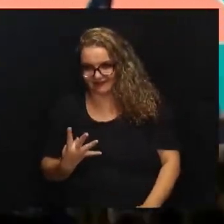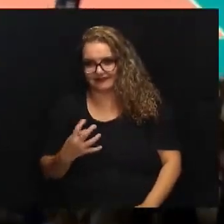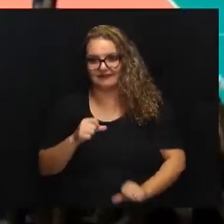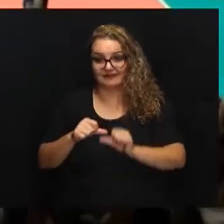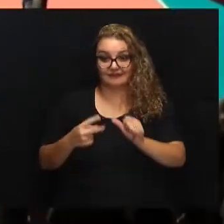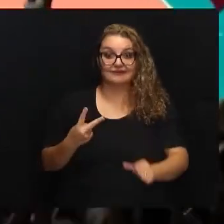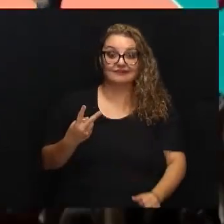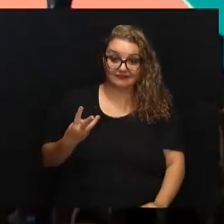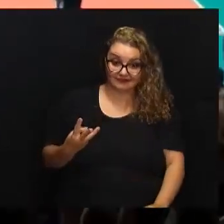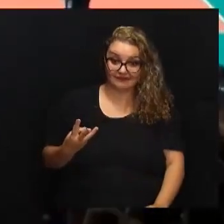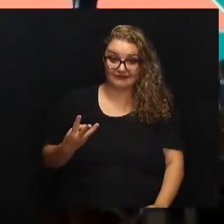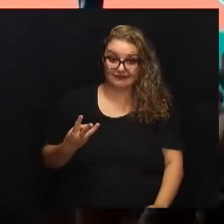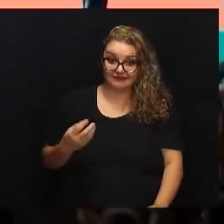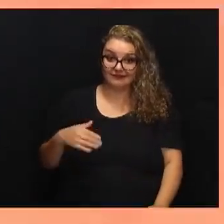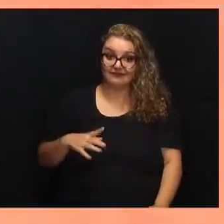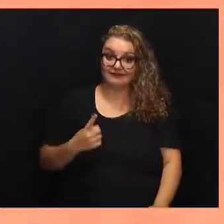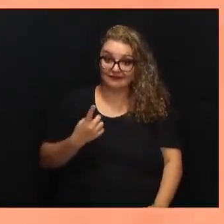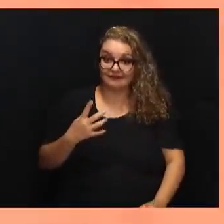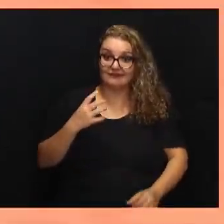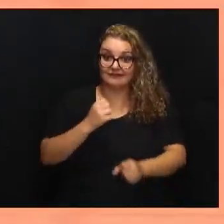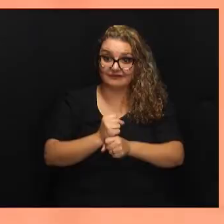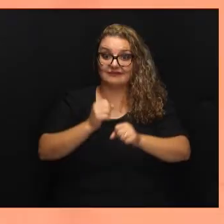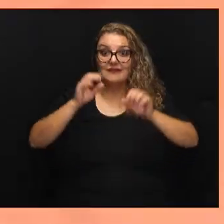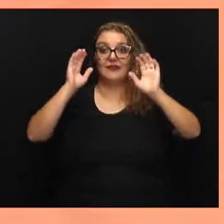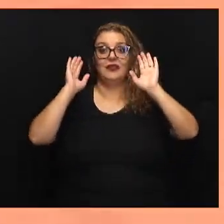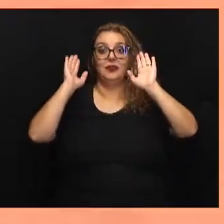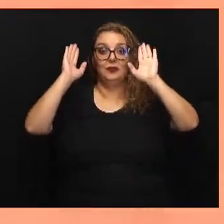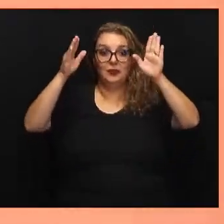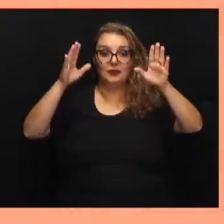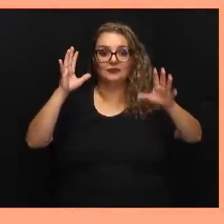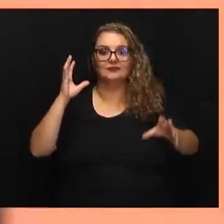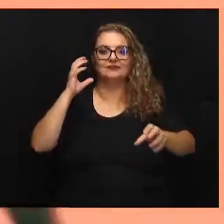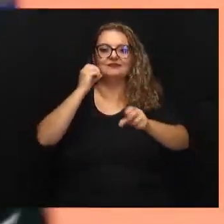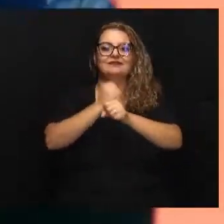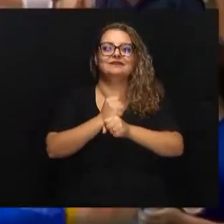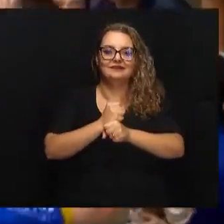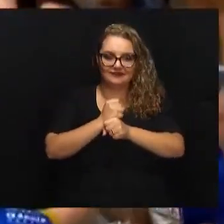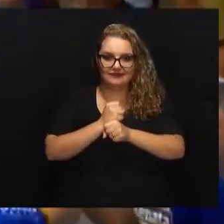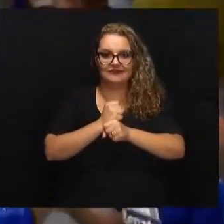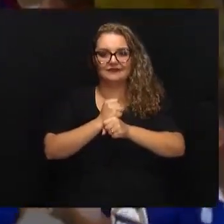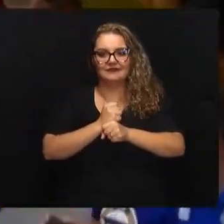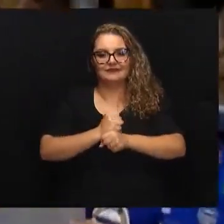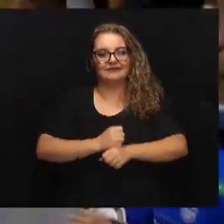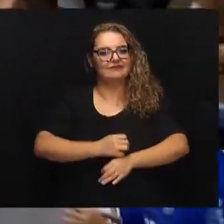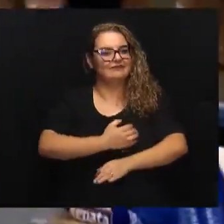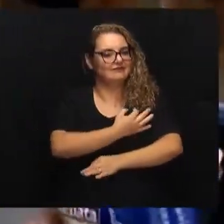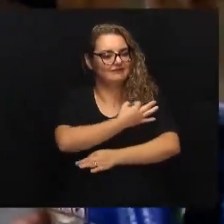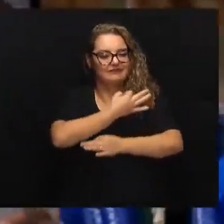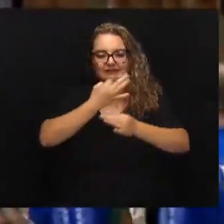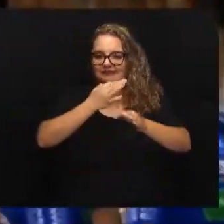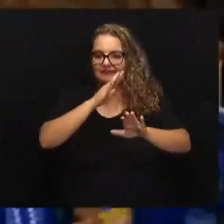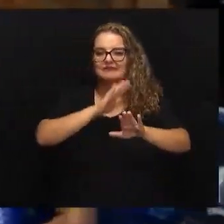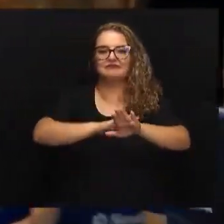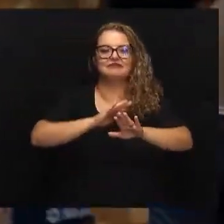24-23 e em mais um ponto de bloqueio, fechou a partida. Que atuação de